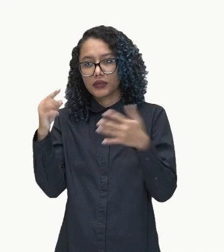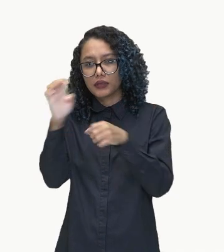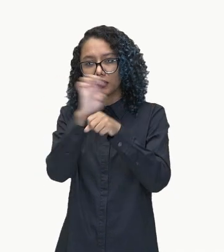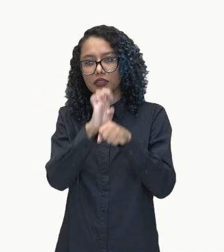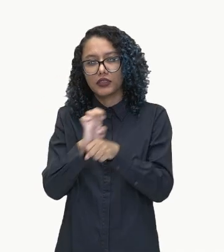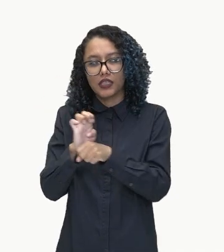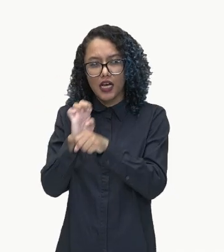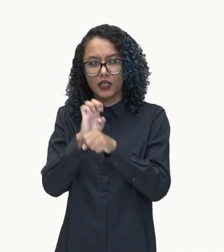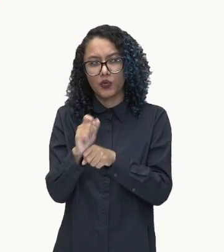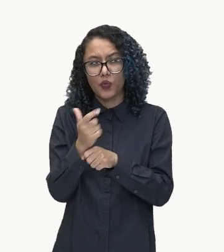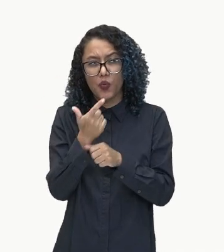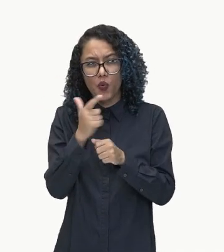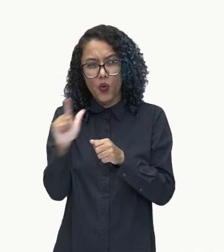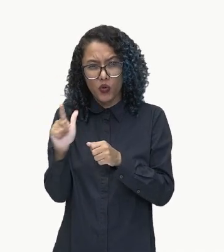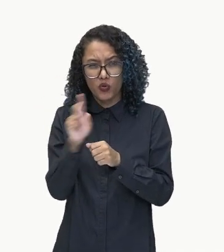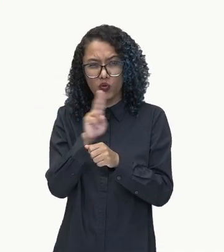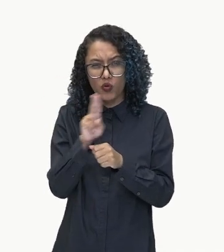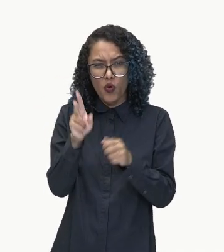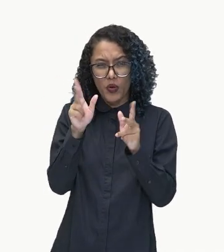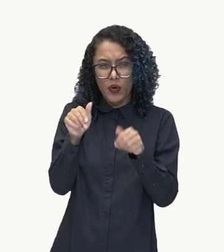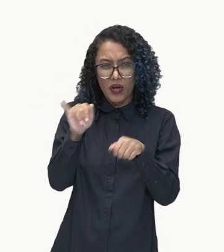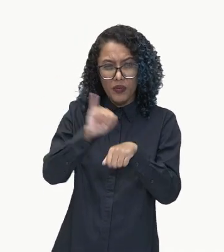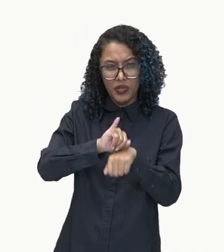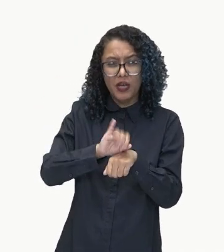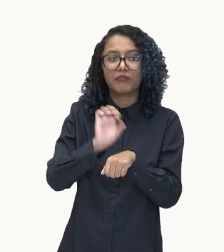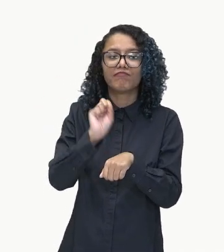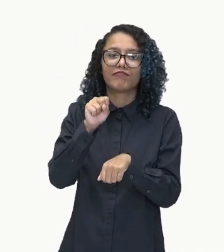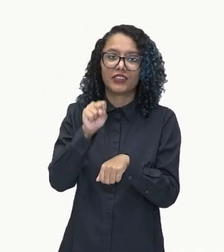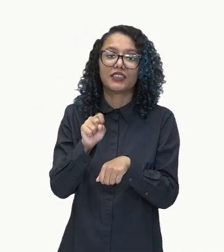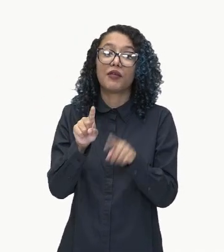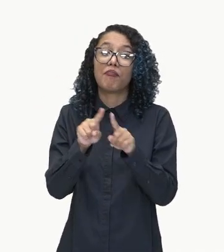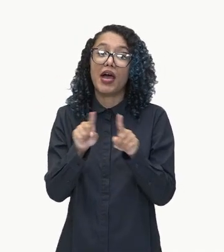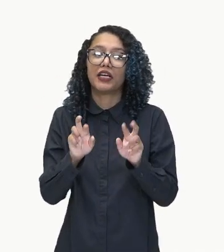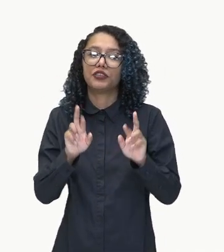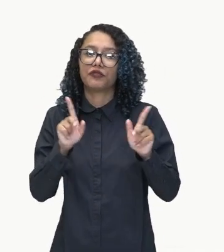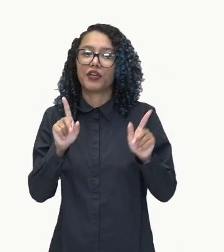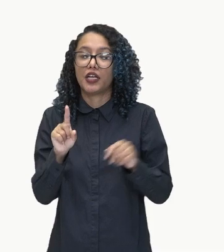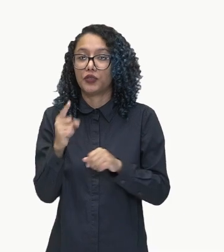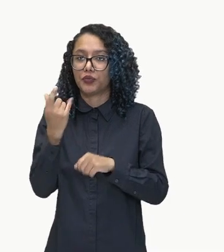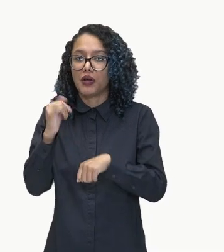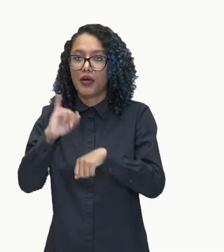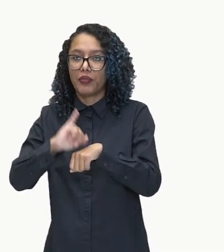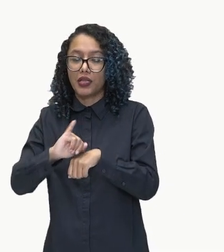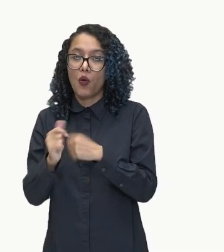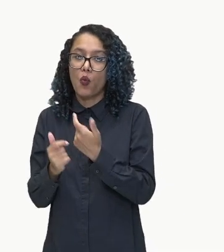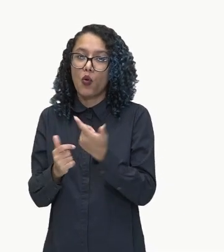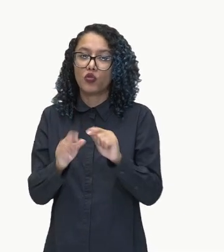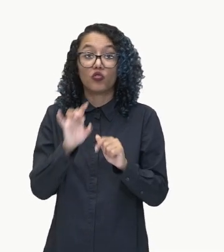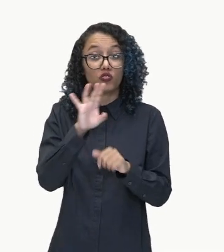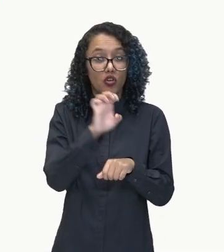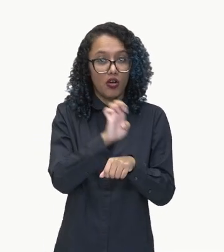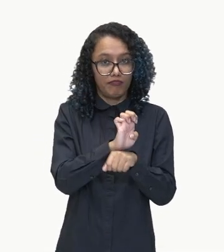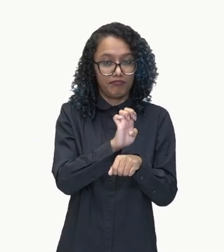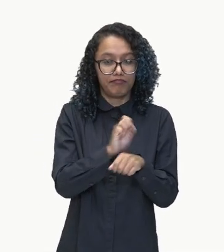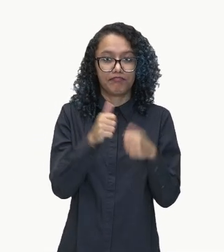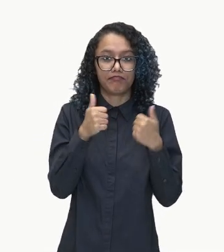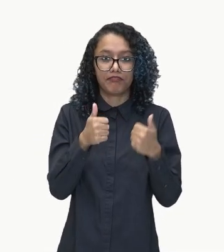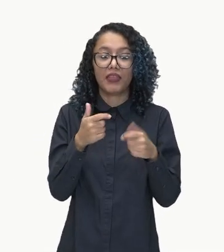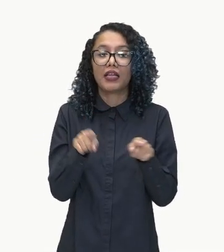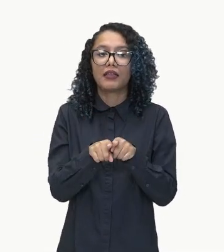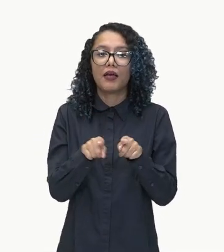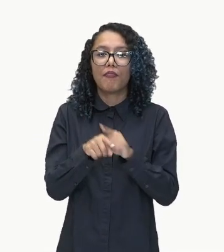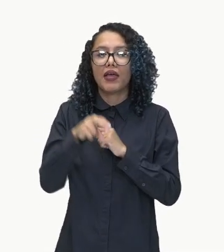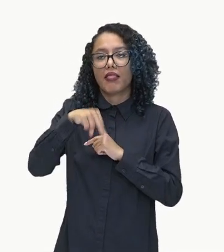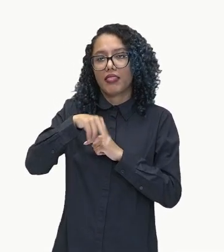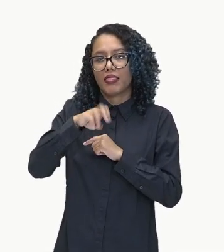Washington, sim, porém um vai ser a capital e o outro vai ser somente um estado. A importância de Nevada, que